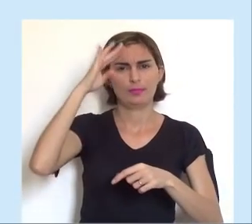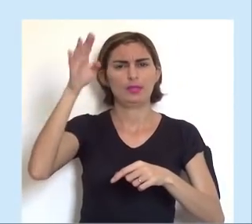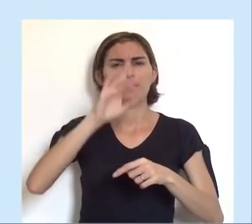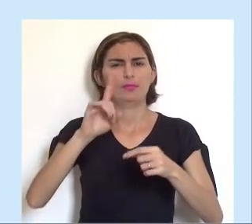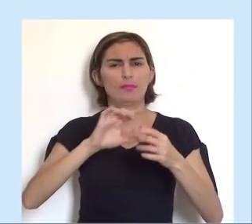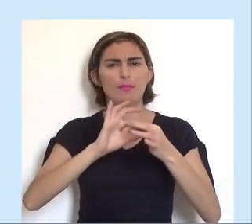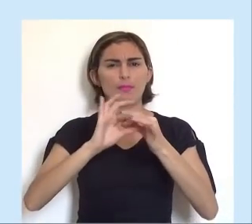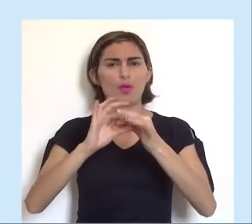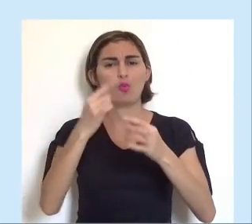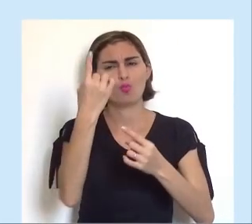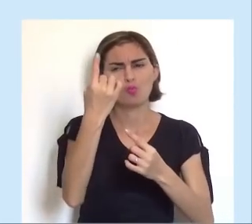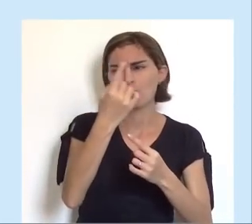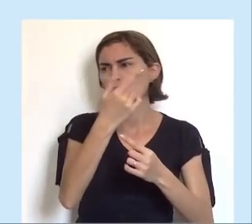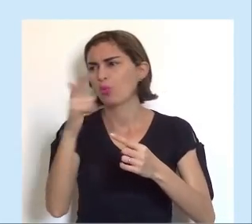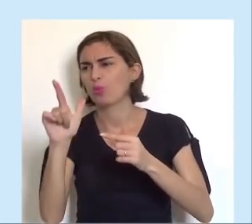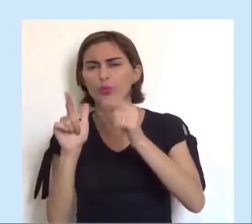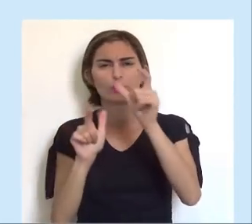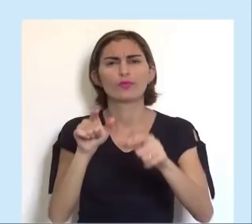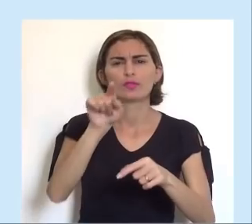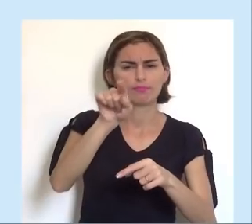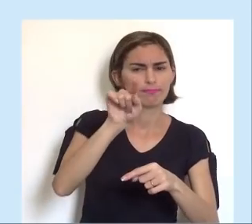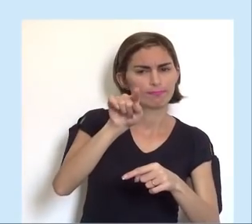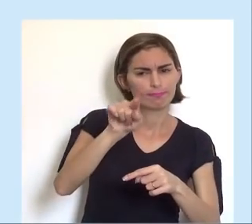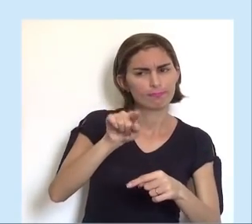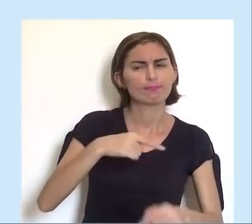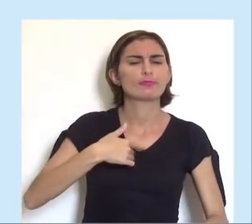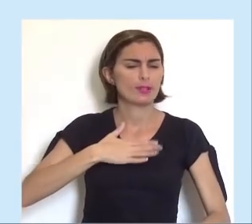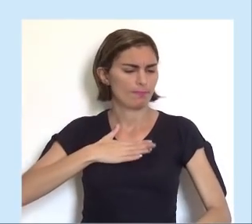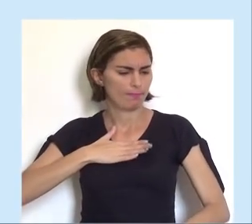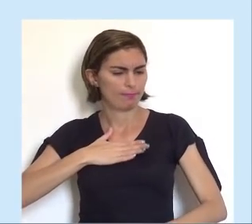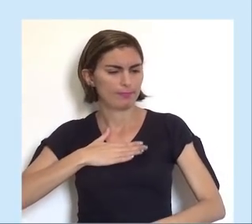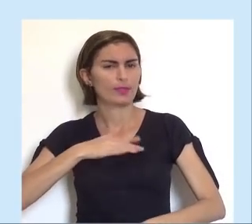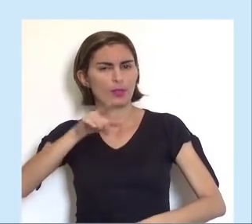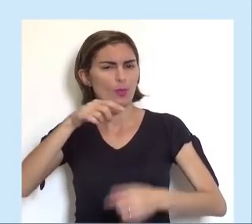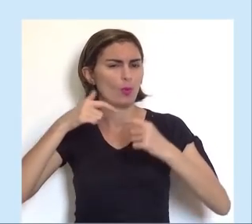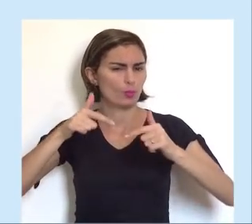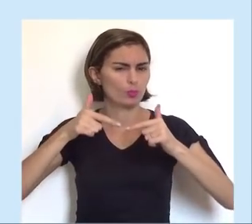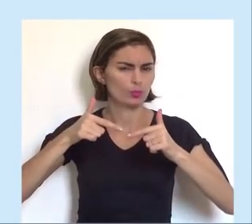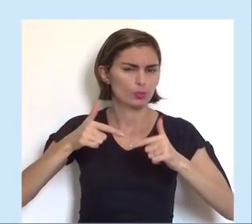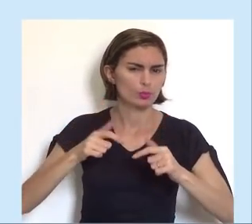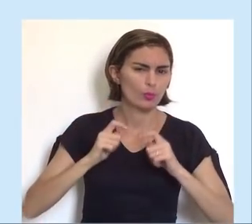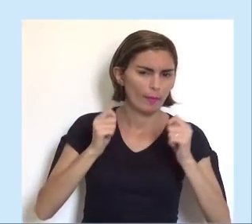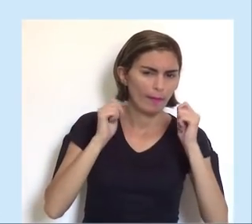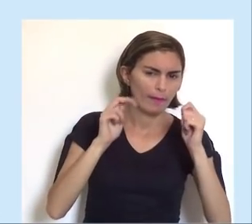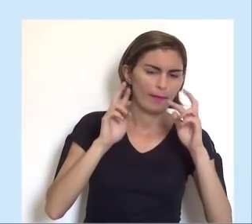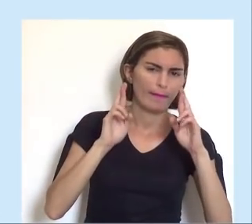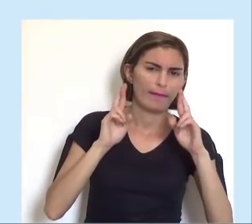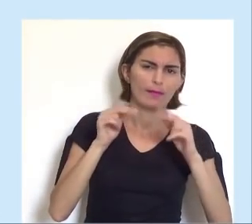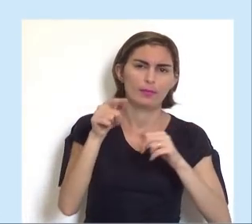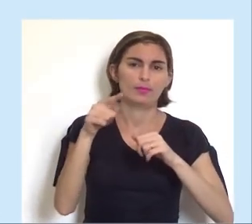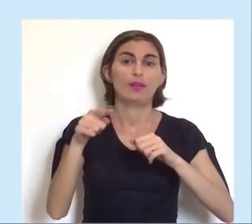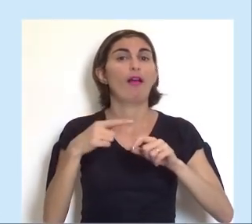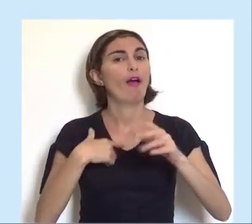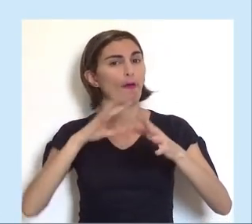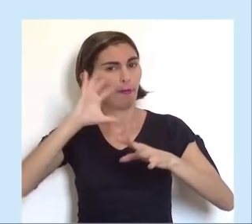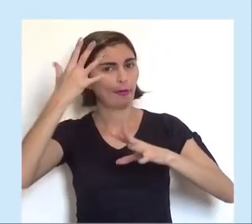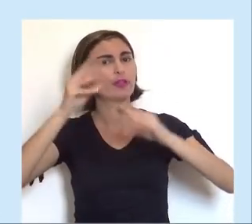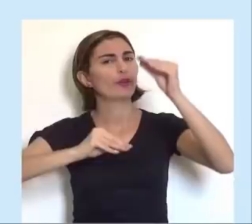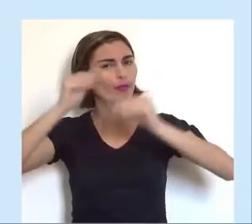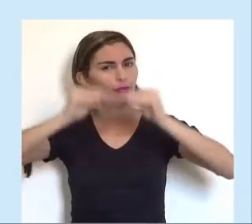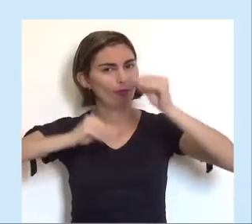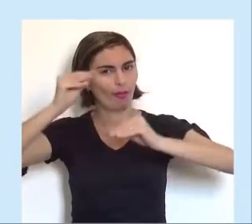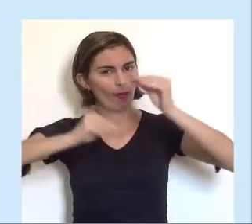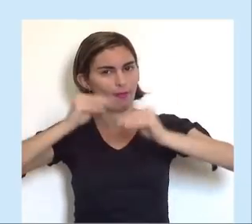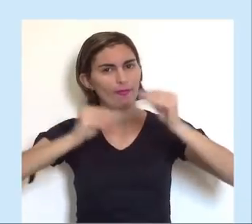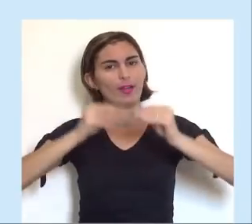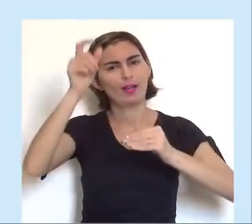mas vai ter um ou outro que você vai dizer, esse é o meu, eu vou torcer por ele, e é isso aí. Acontece muito em novela também, tá? O